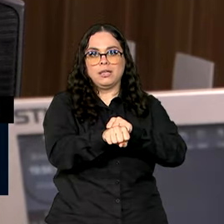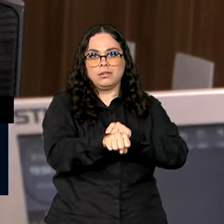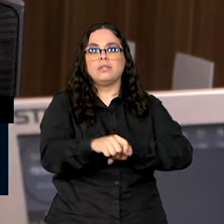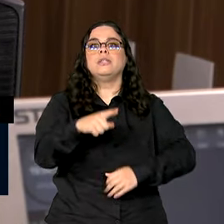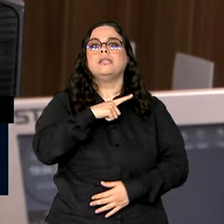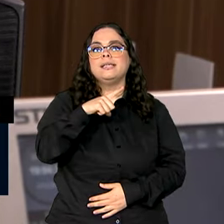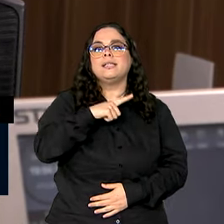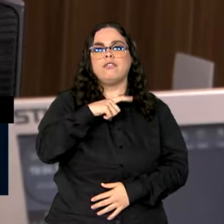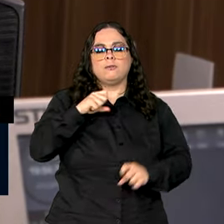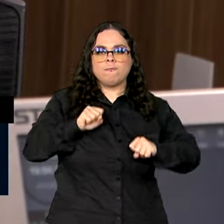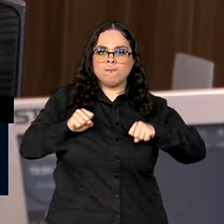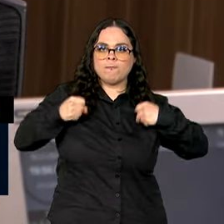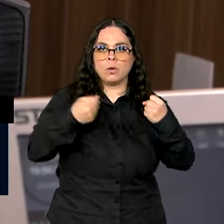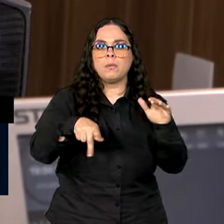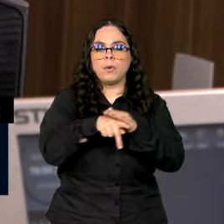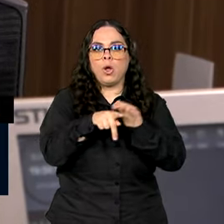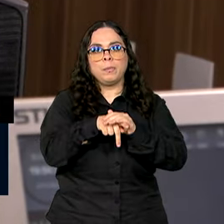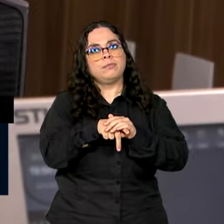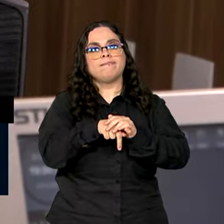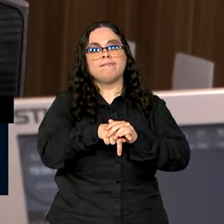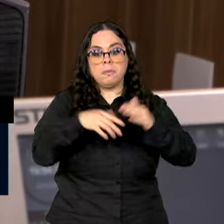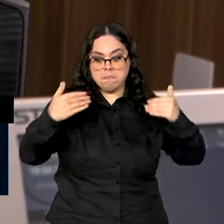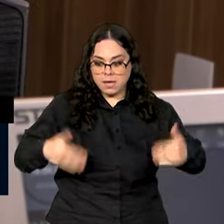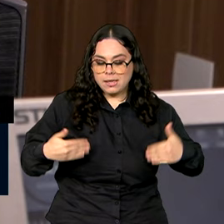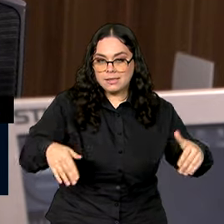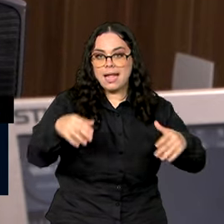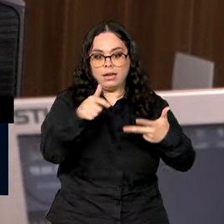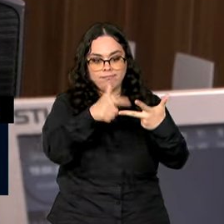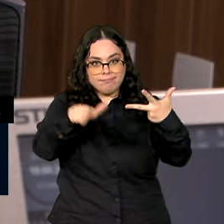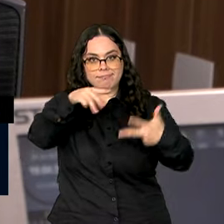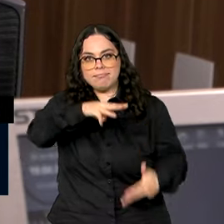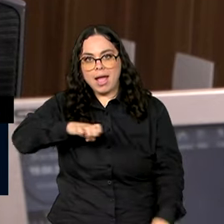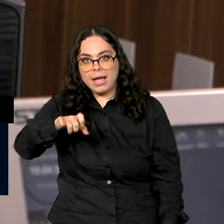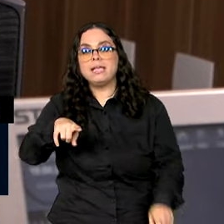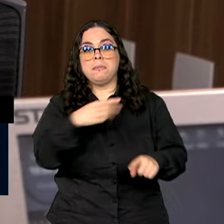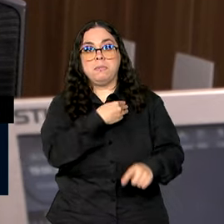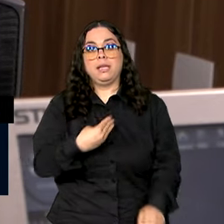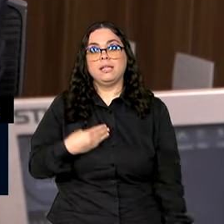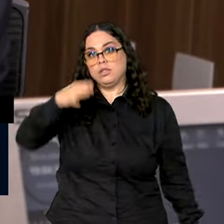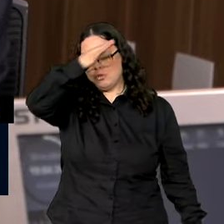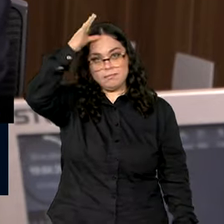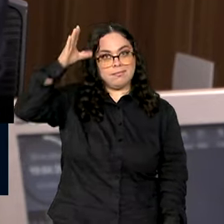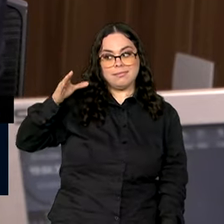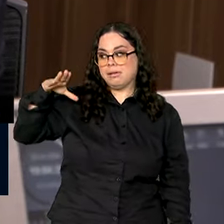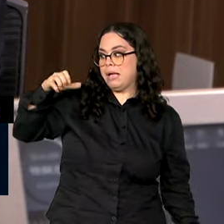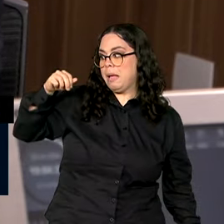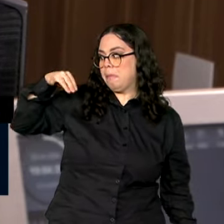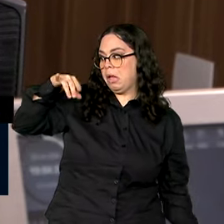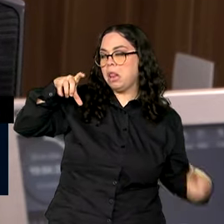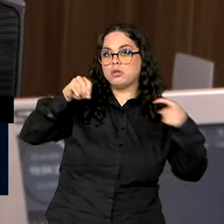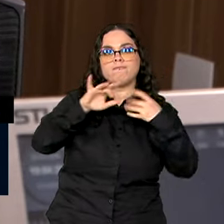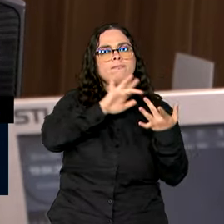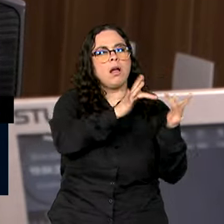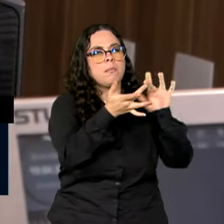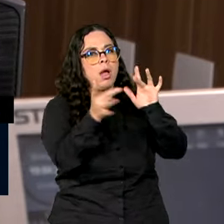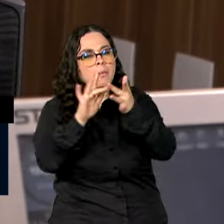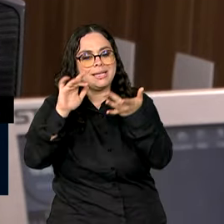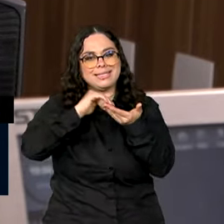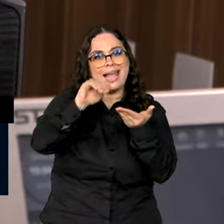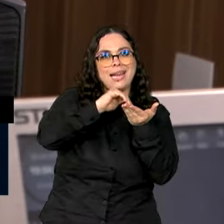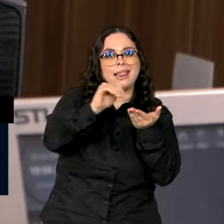no Ministério da Educação próprio Ministro Camilo Santana se envolveu pessoalmente nesse movimento de entrarmos em contato com todas as secretarias de